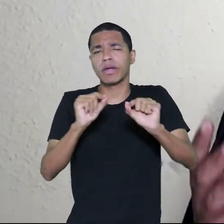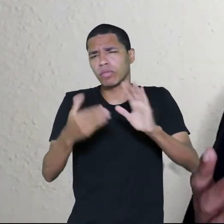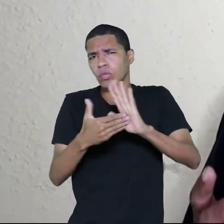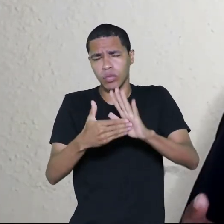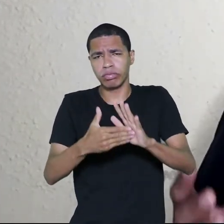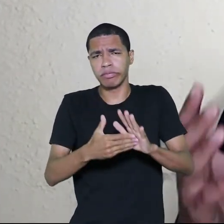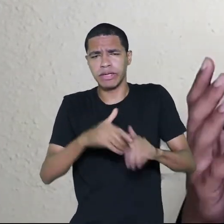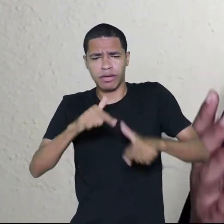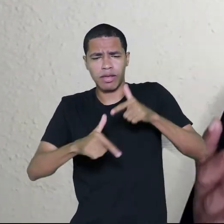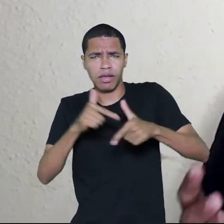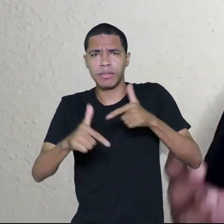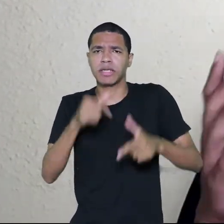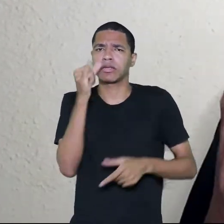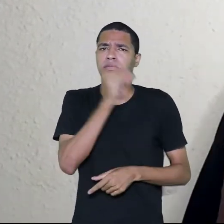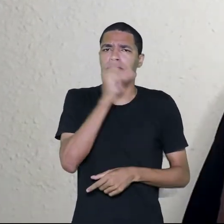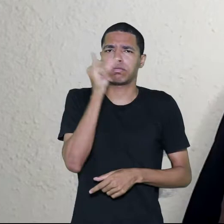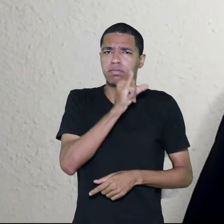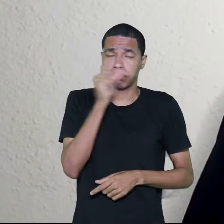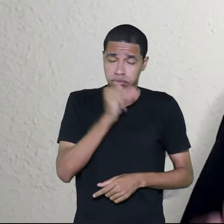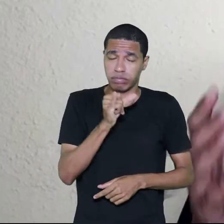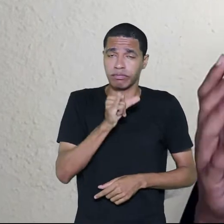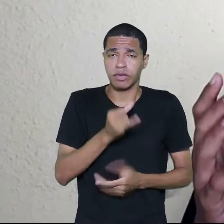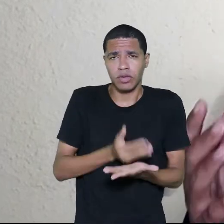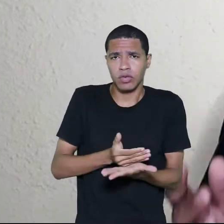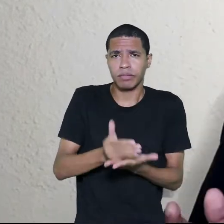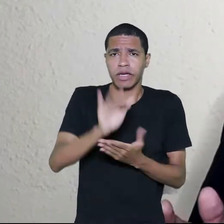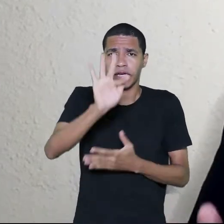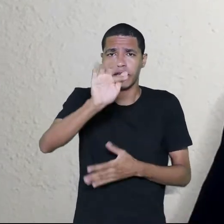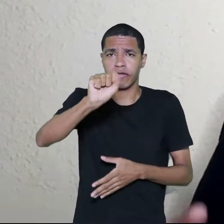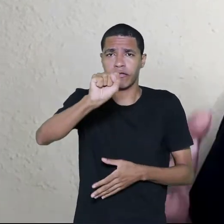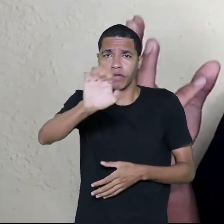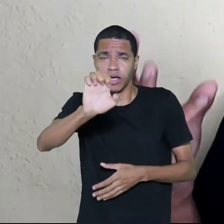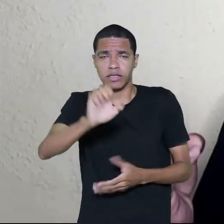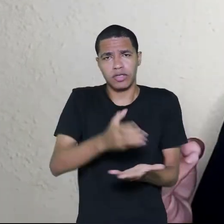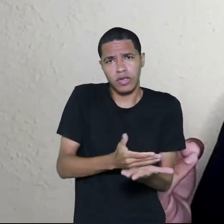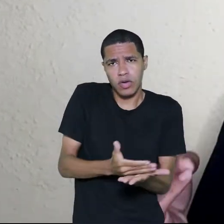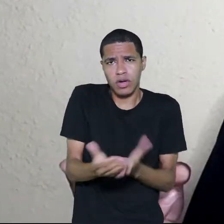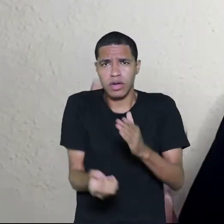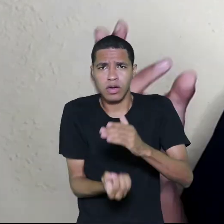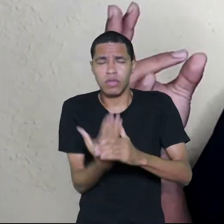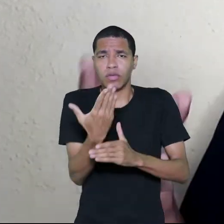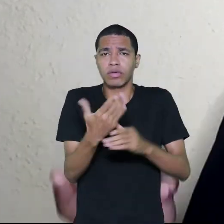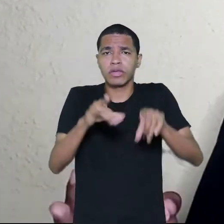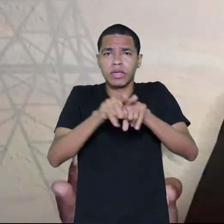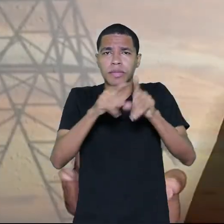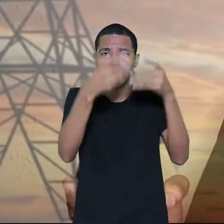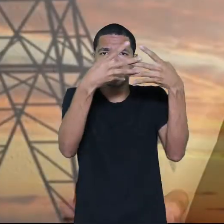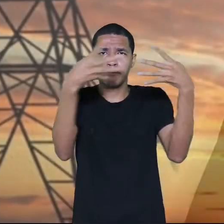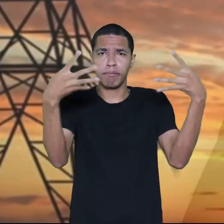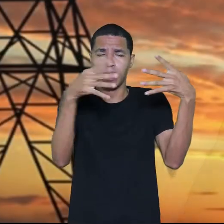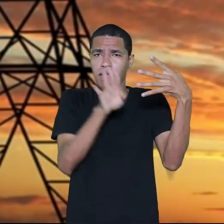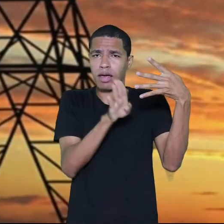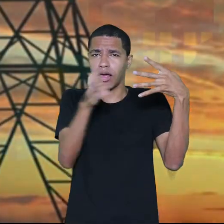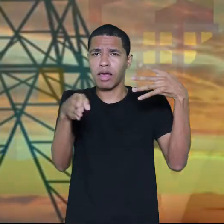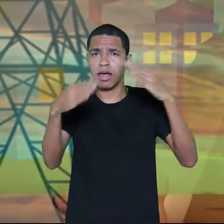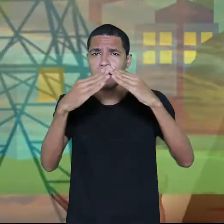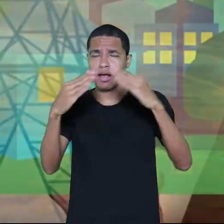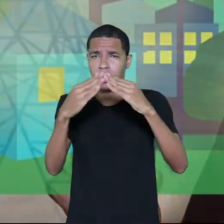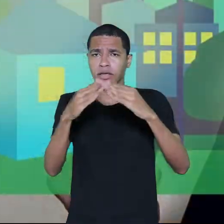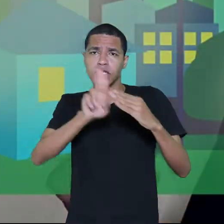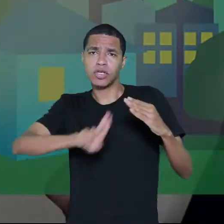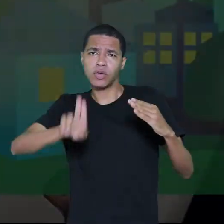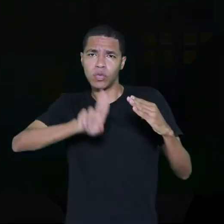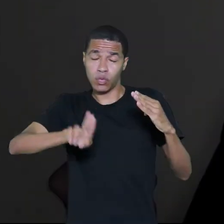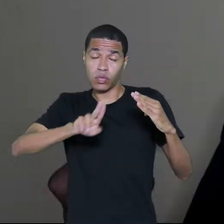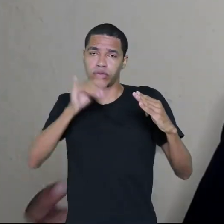de tudo aquilo que trabalha com energia elétrica, começando pela fase de geração, distribuição e de